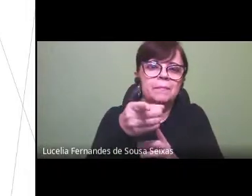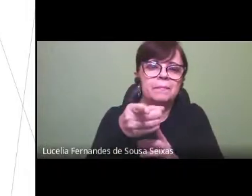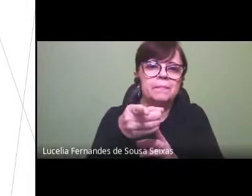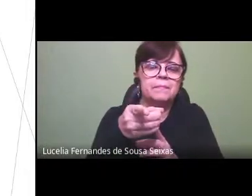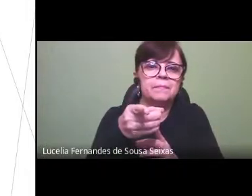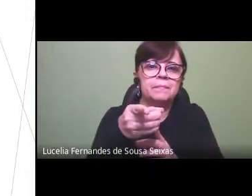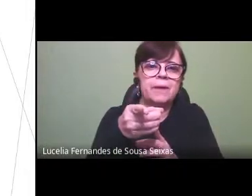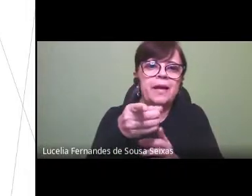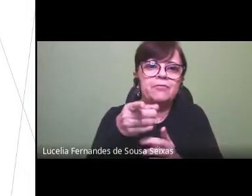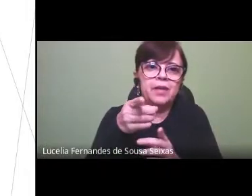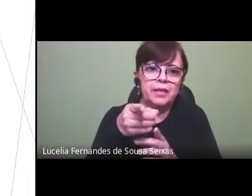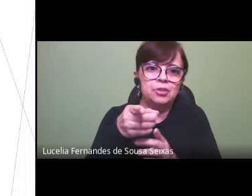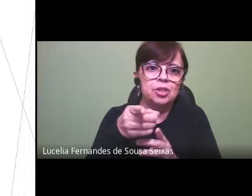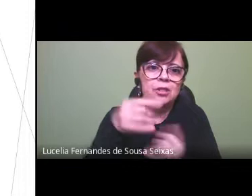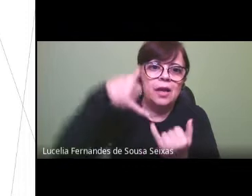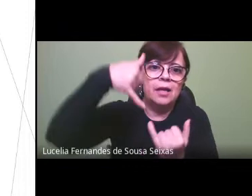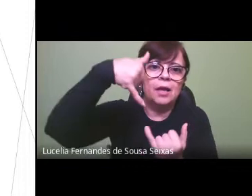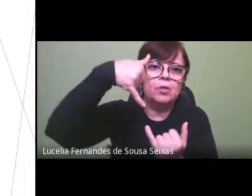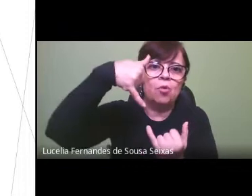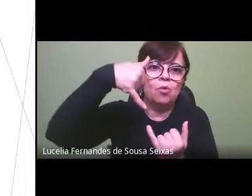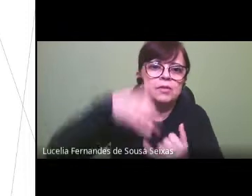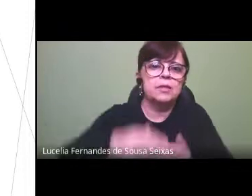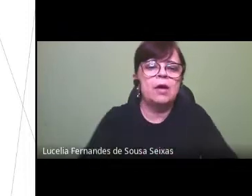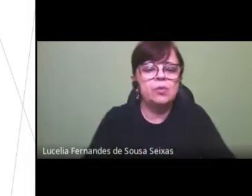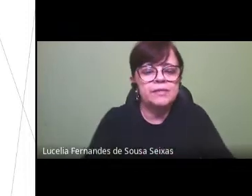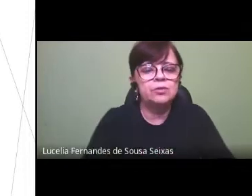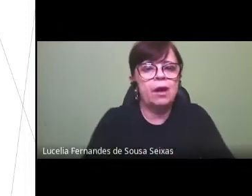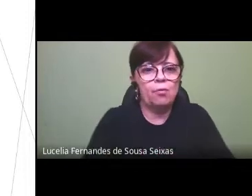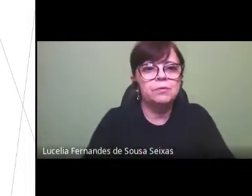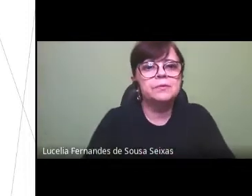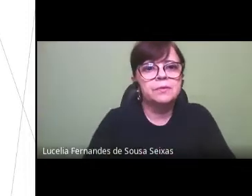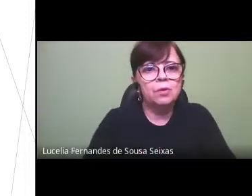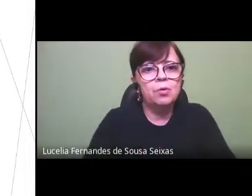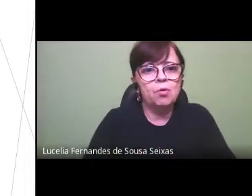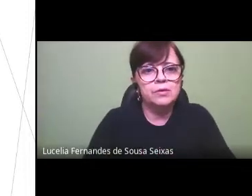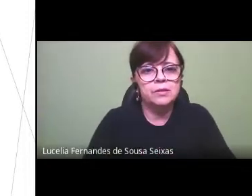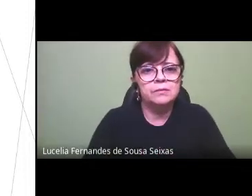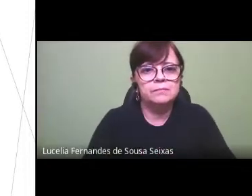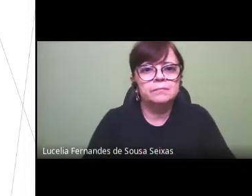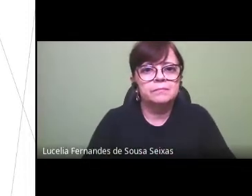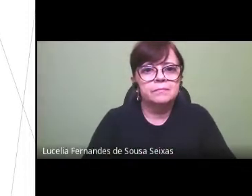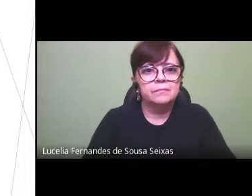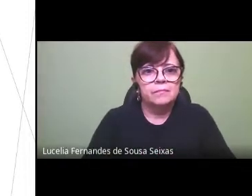está para frente, não encosta. E na horizontal, não